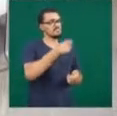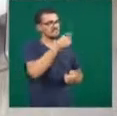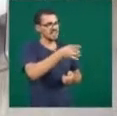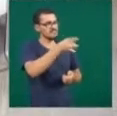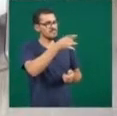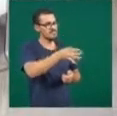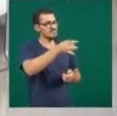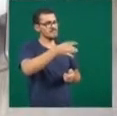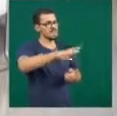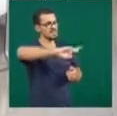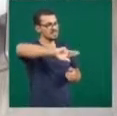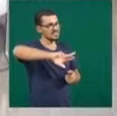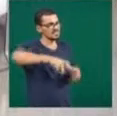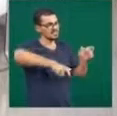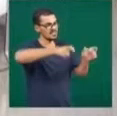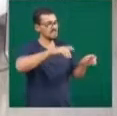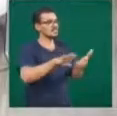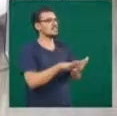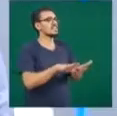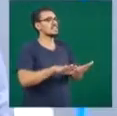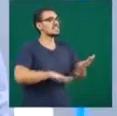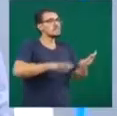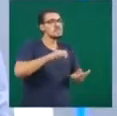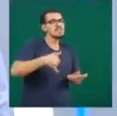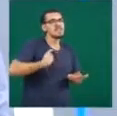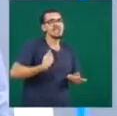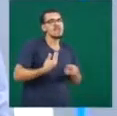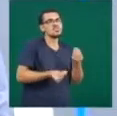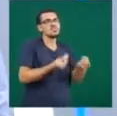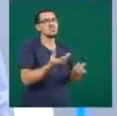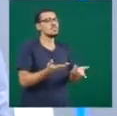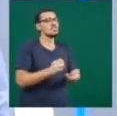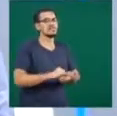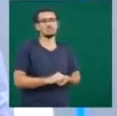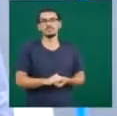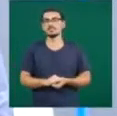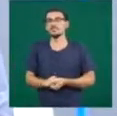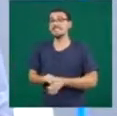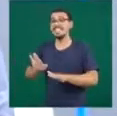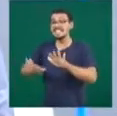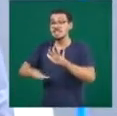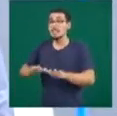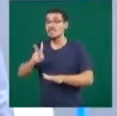caso? Tem que ser observado a questão da idade, talvez? Na verdade, depende do grau de